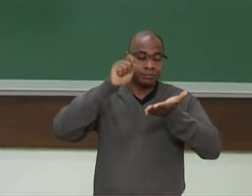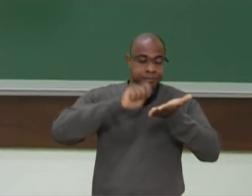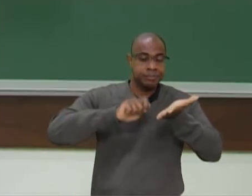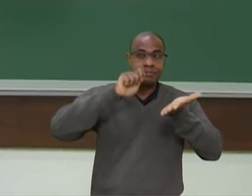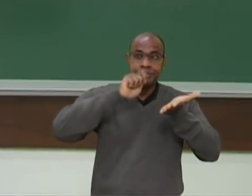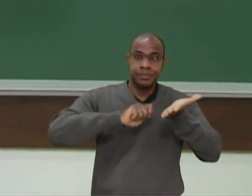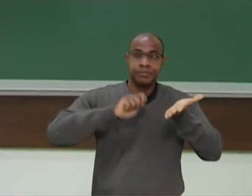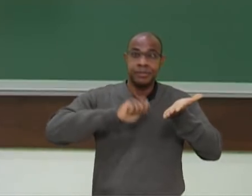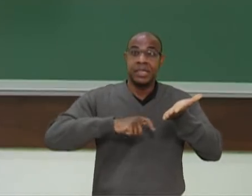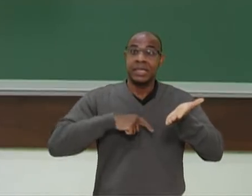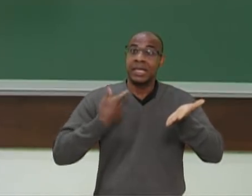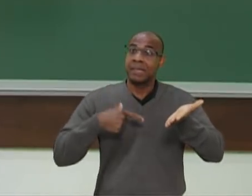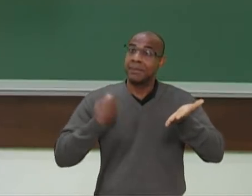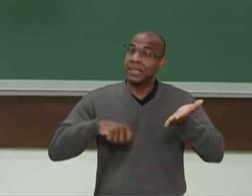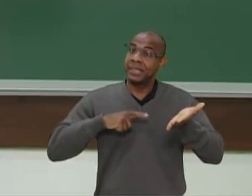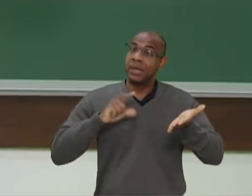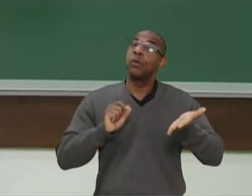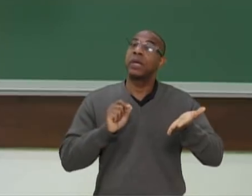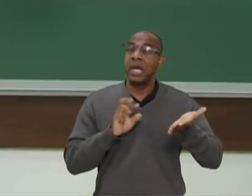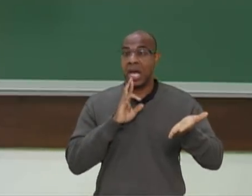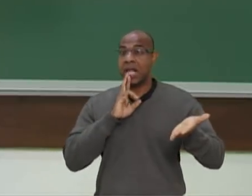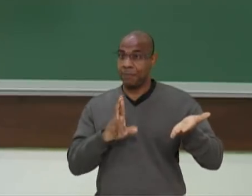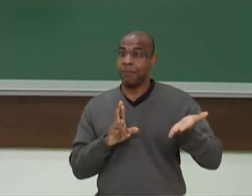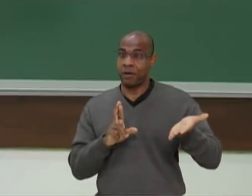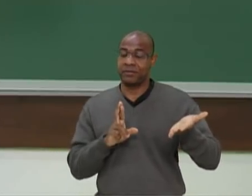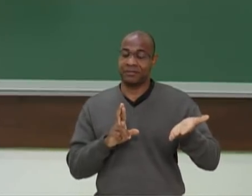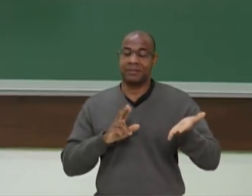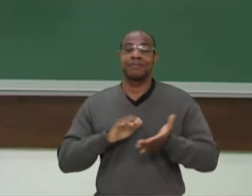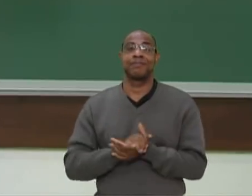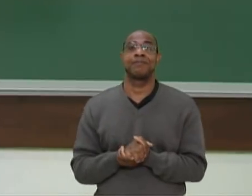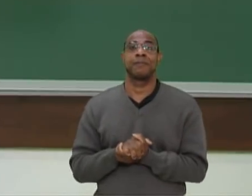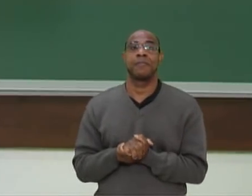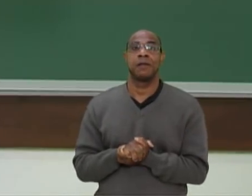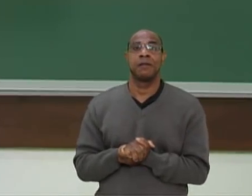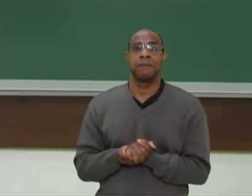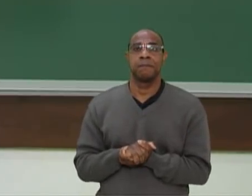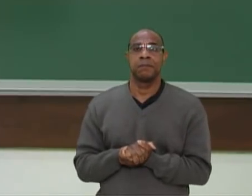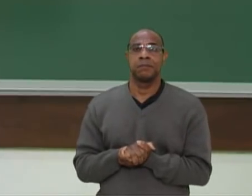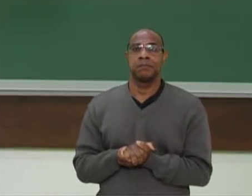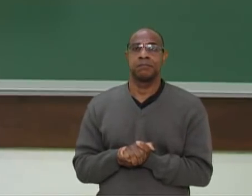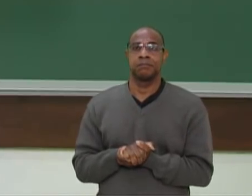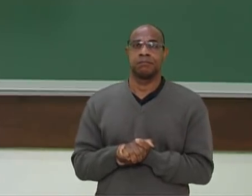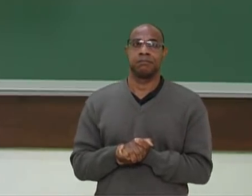ter uma solução também para esse problema que ele expôs.